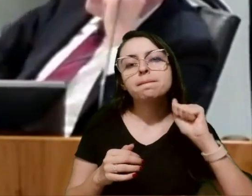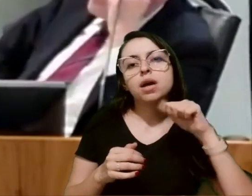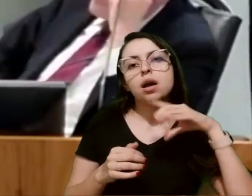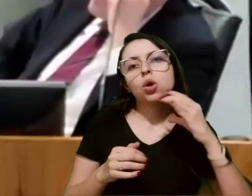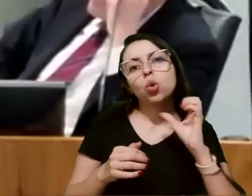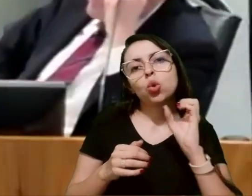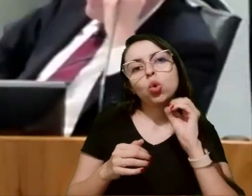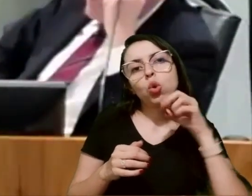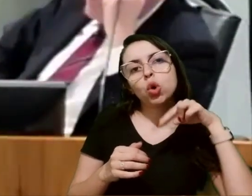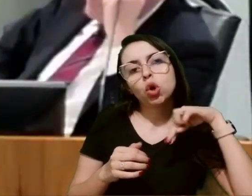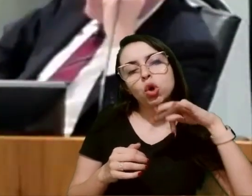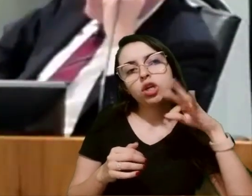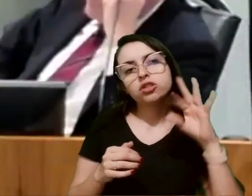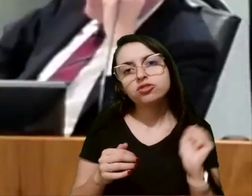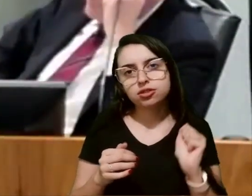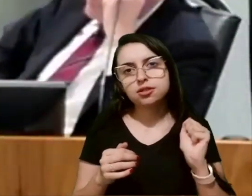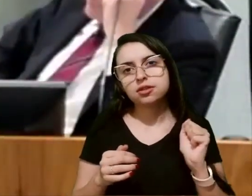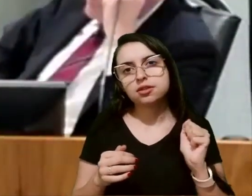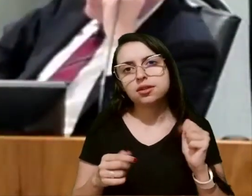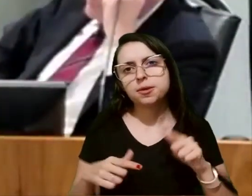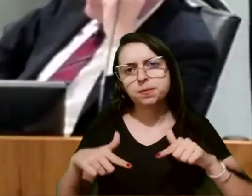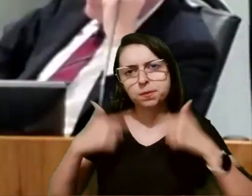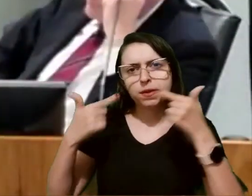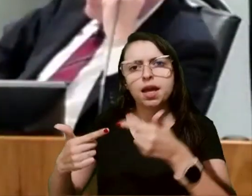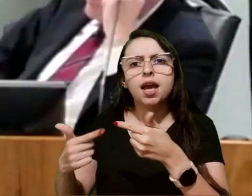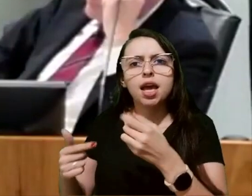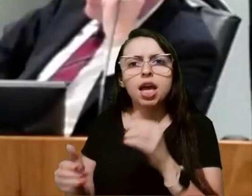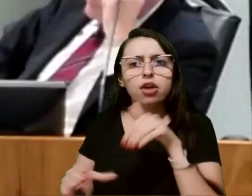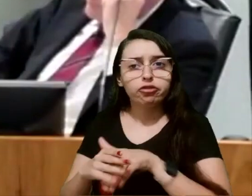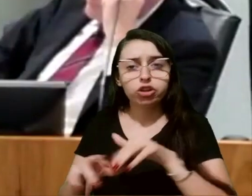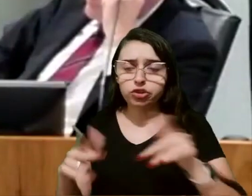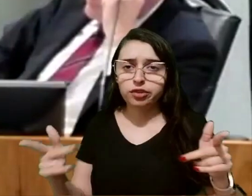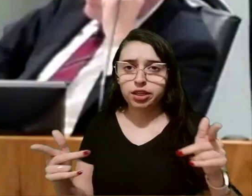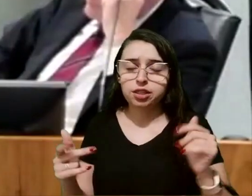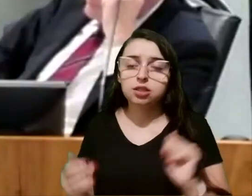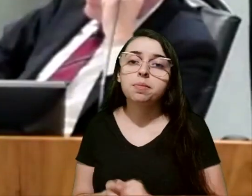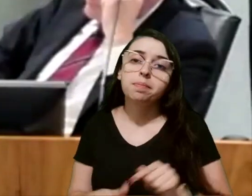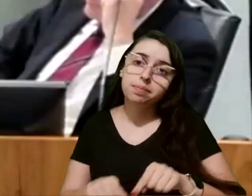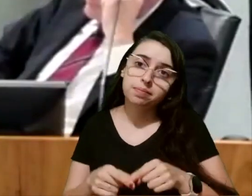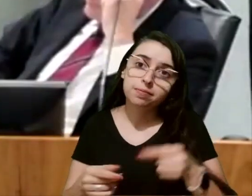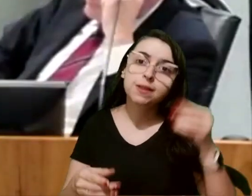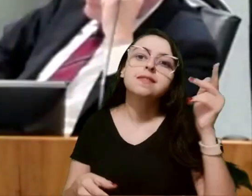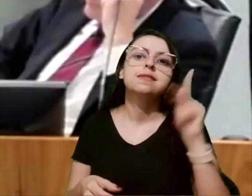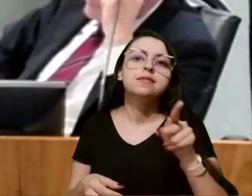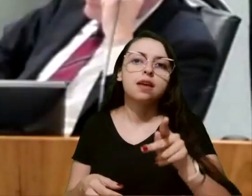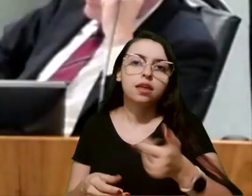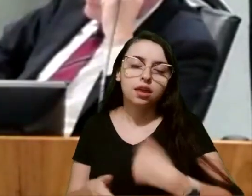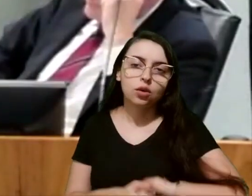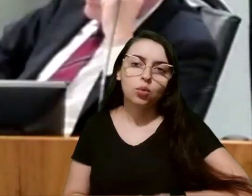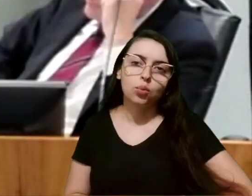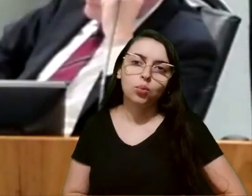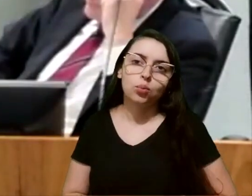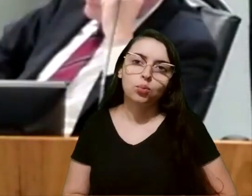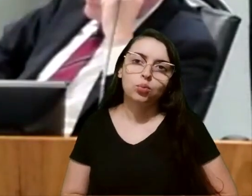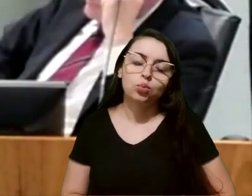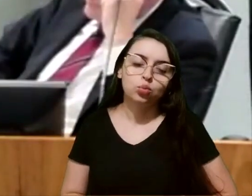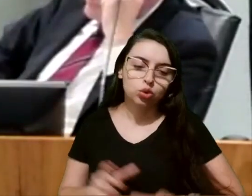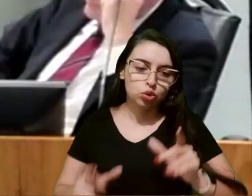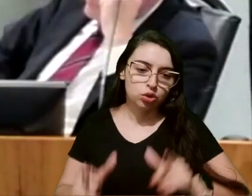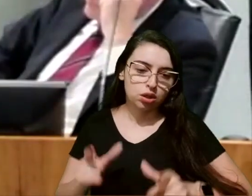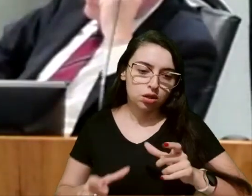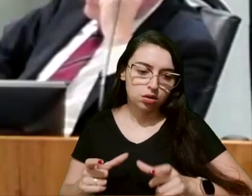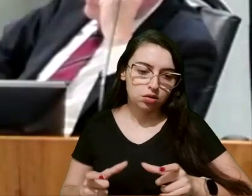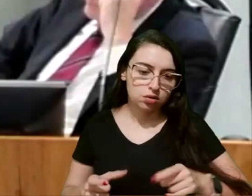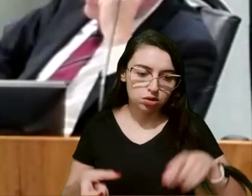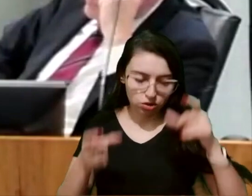é inconstitucional, a obrigatoriedade é". Então eles mantiveram